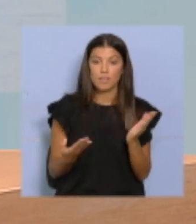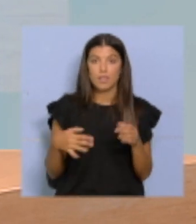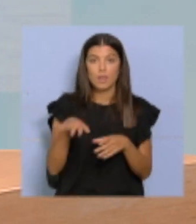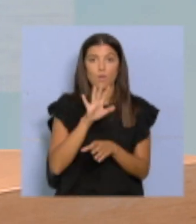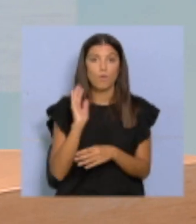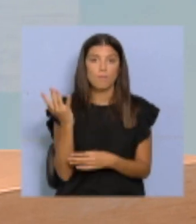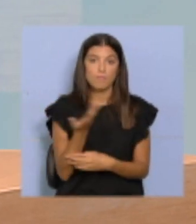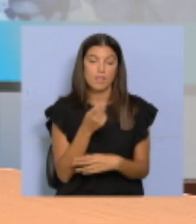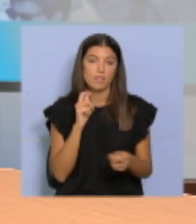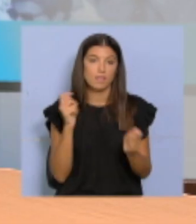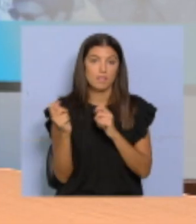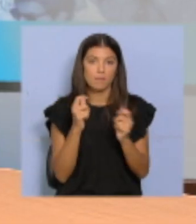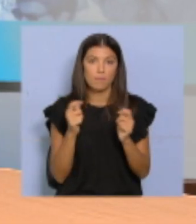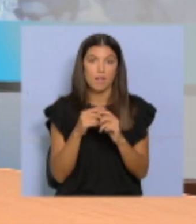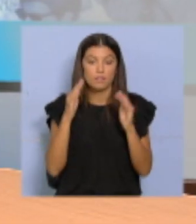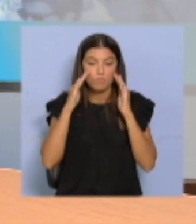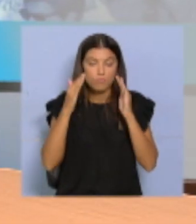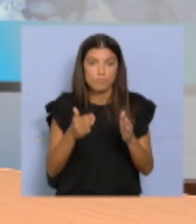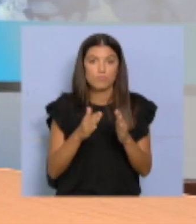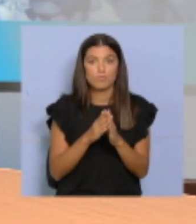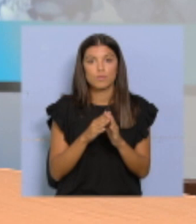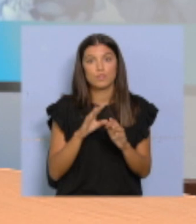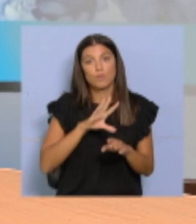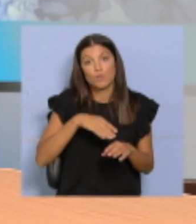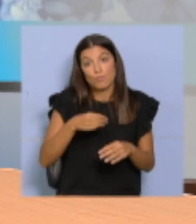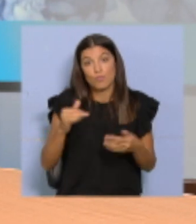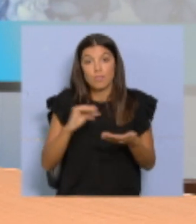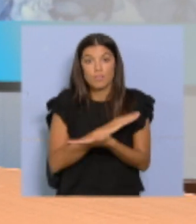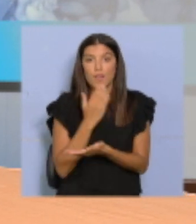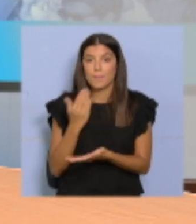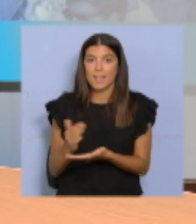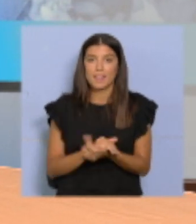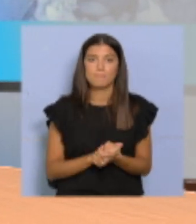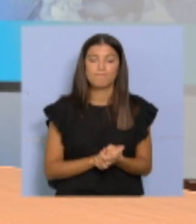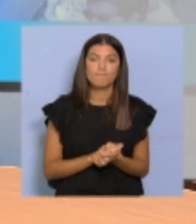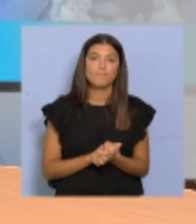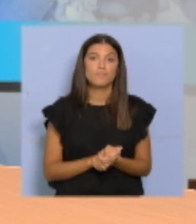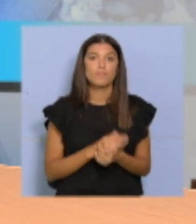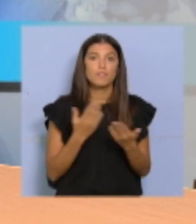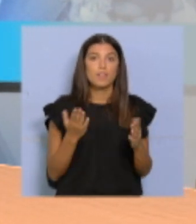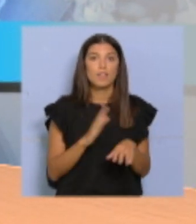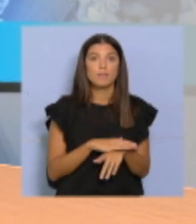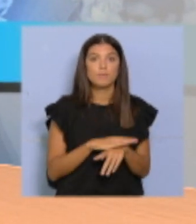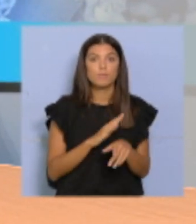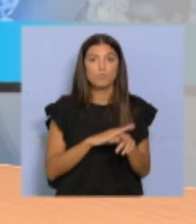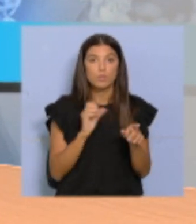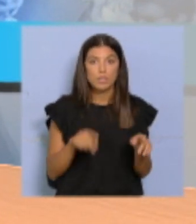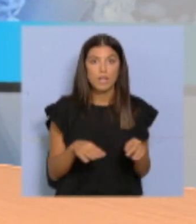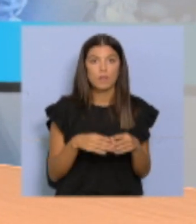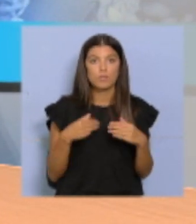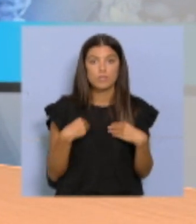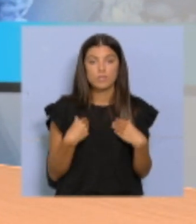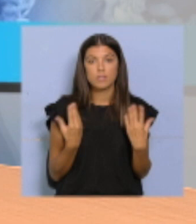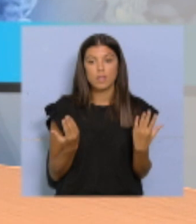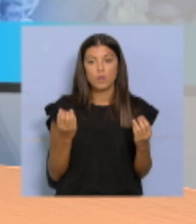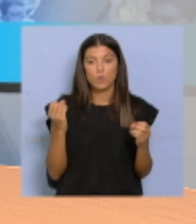este tema tão central da comunicação, nomeadamente do mundo das notícias. Muito obrigado. Obrigada. E porque muito do que acontece passa-se